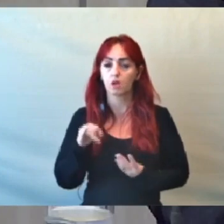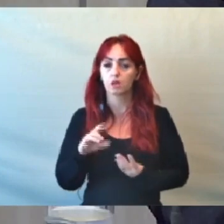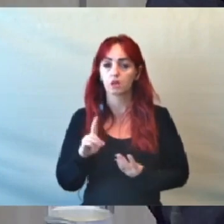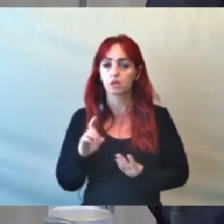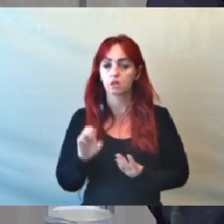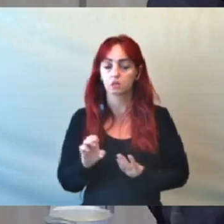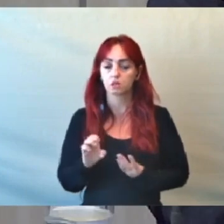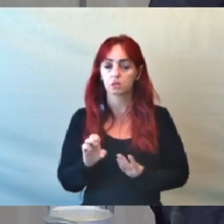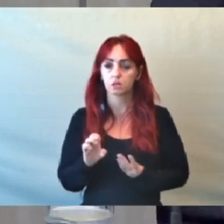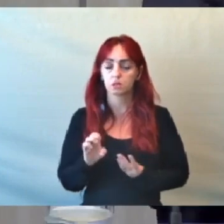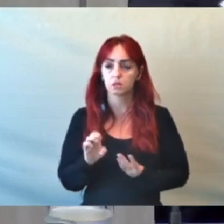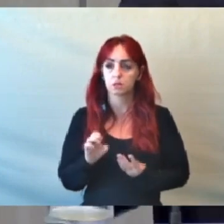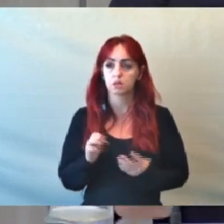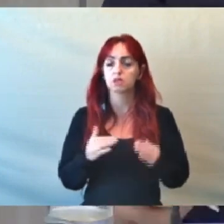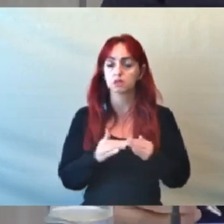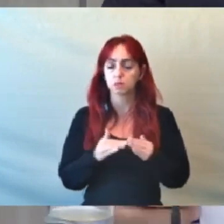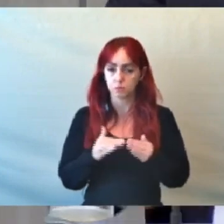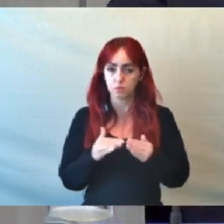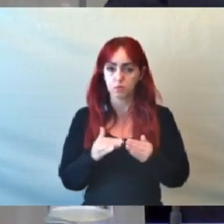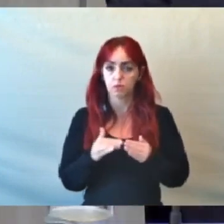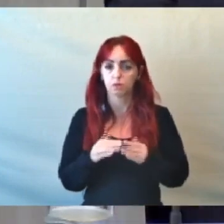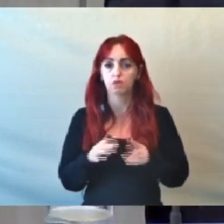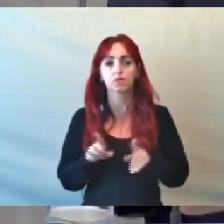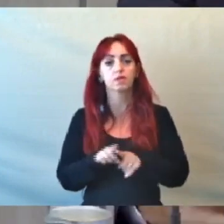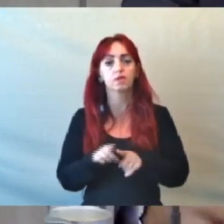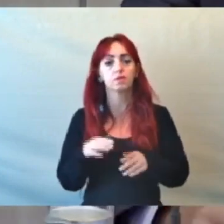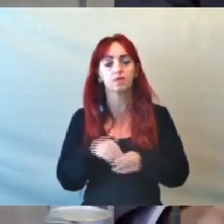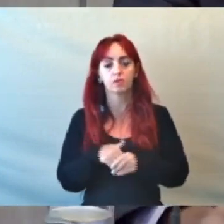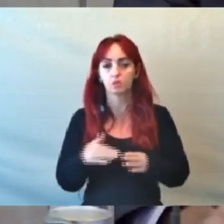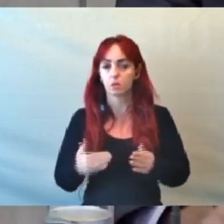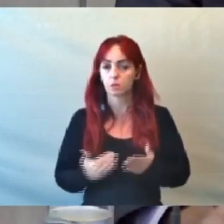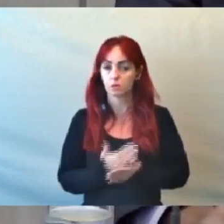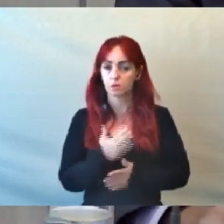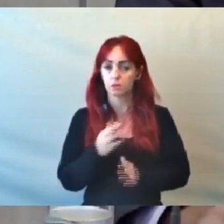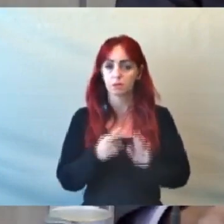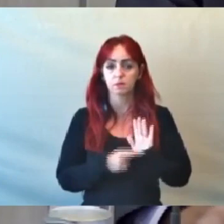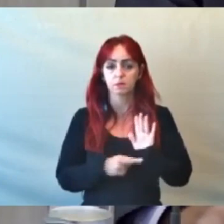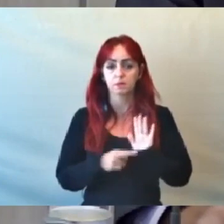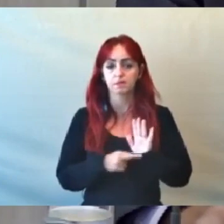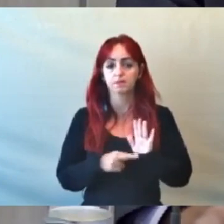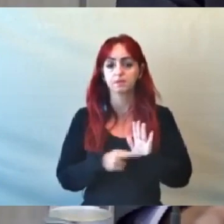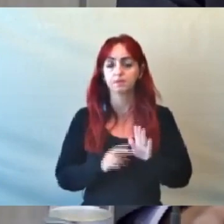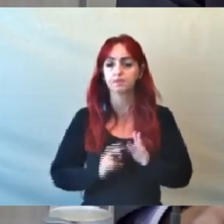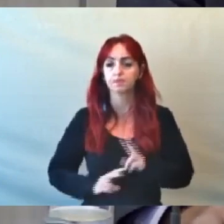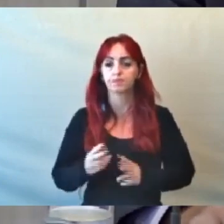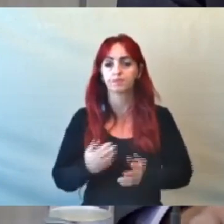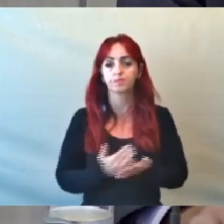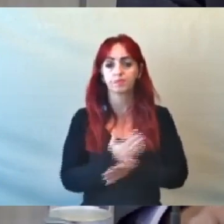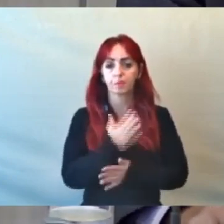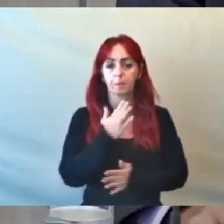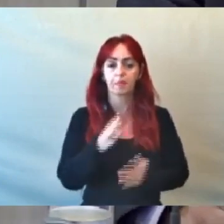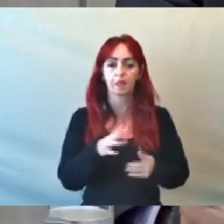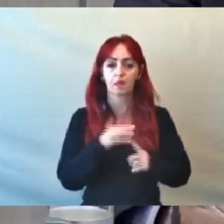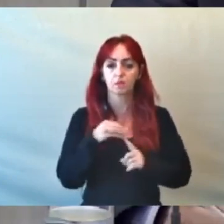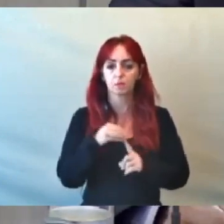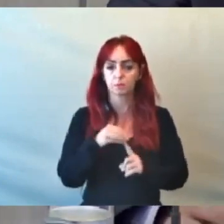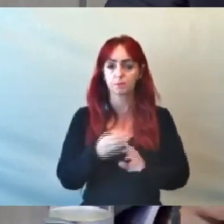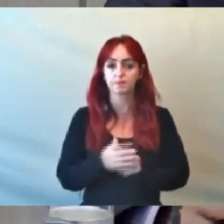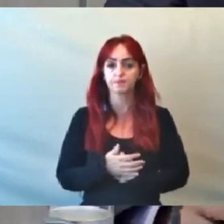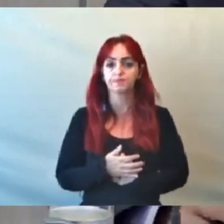Eu também voto pela aprovação do requerimento e declaro o mesmo aprovado à unanimidade.